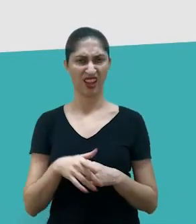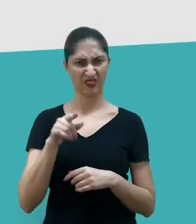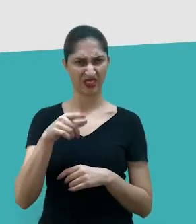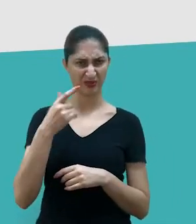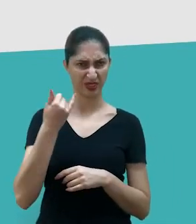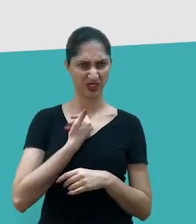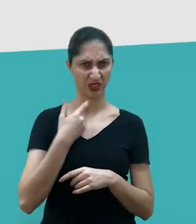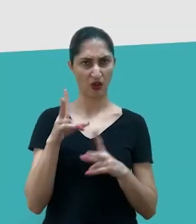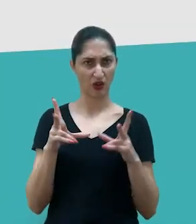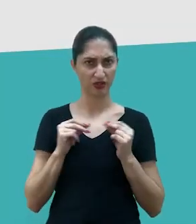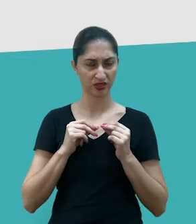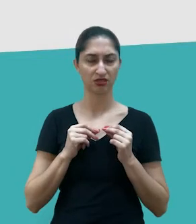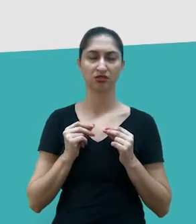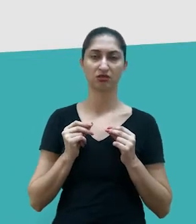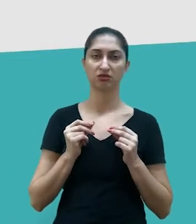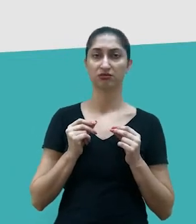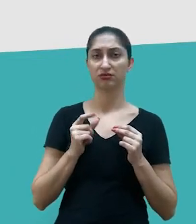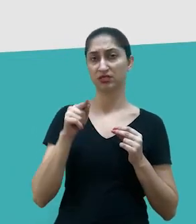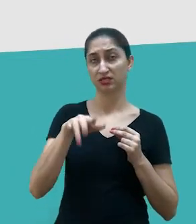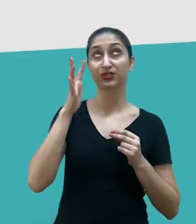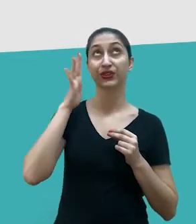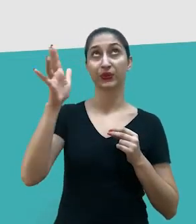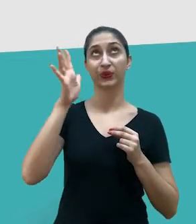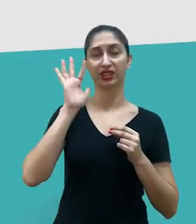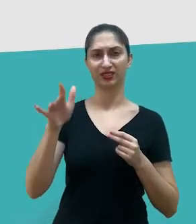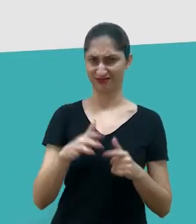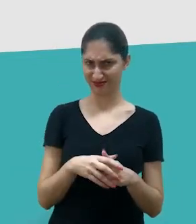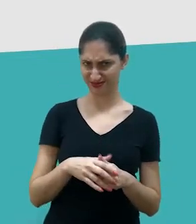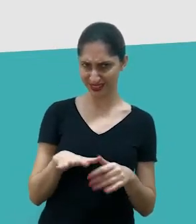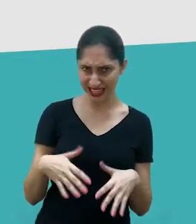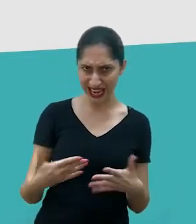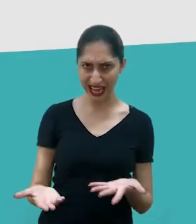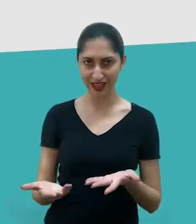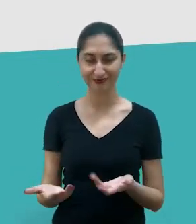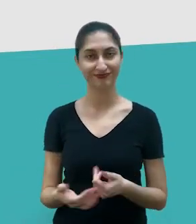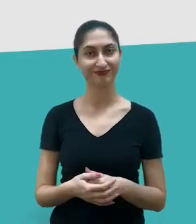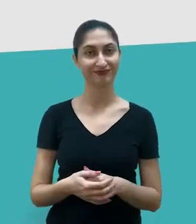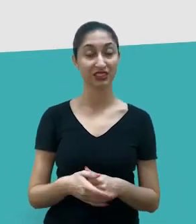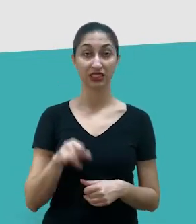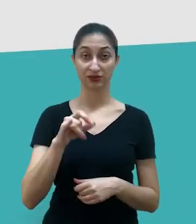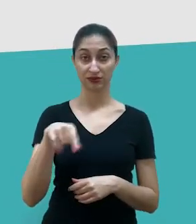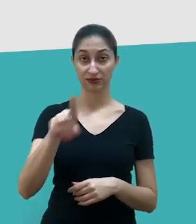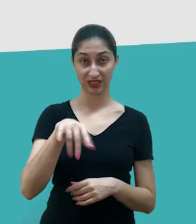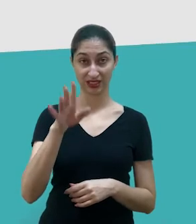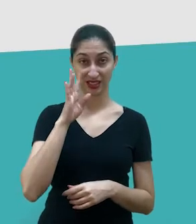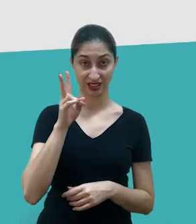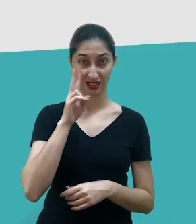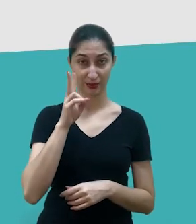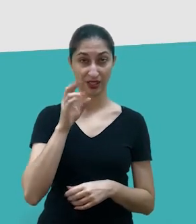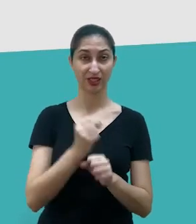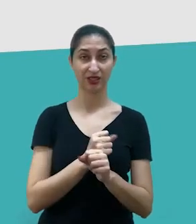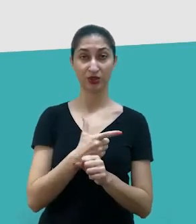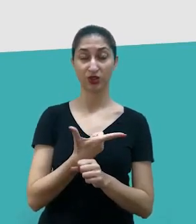isso é extremamente sonhador. Será? Se vocês lembram, até o início dos